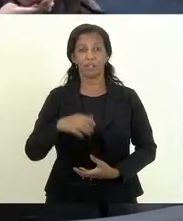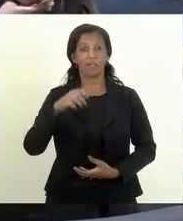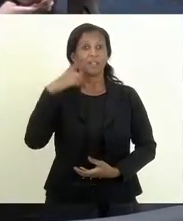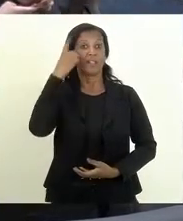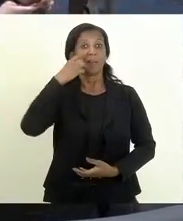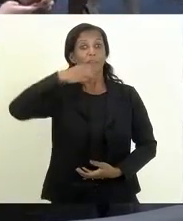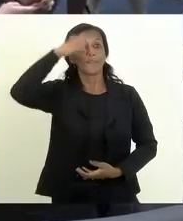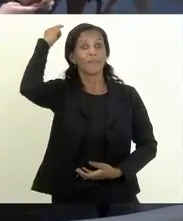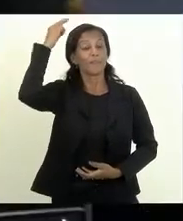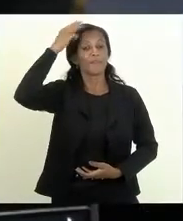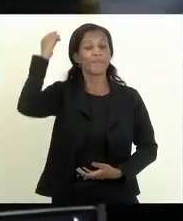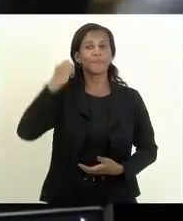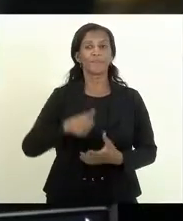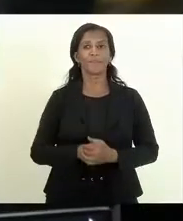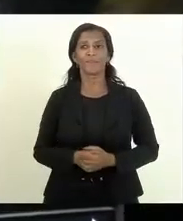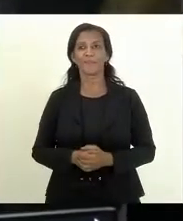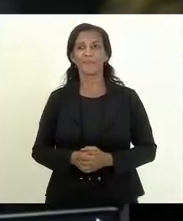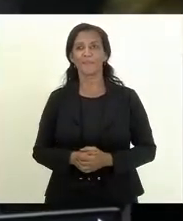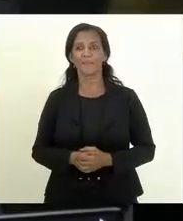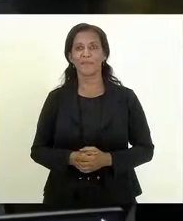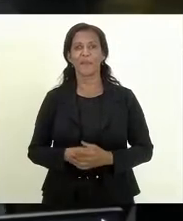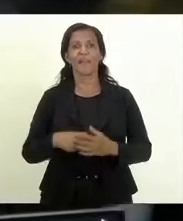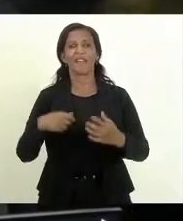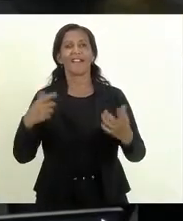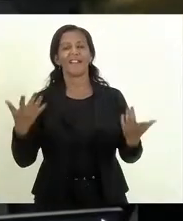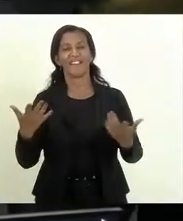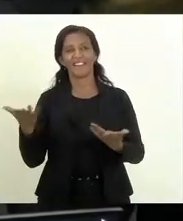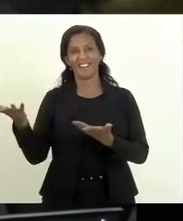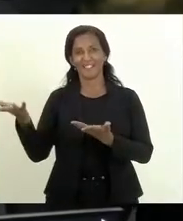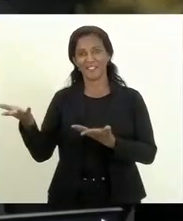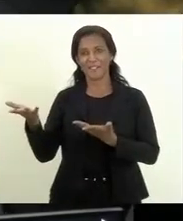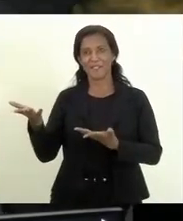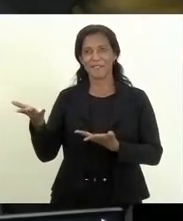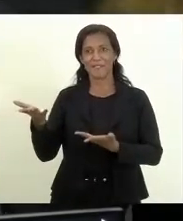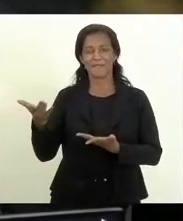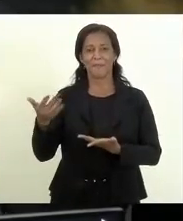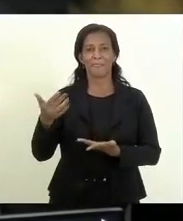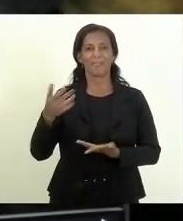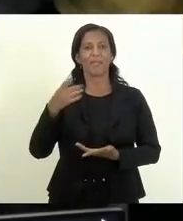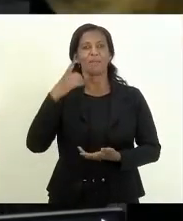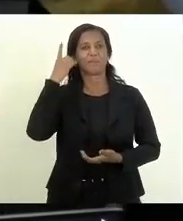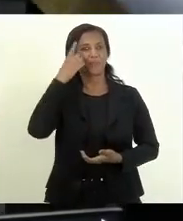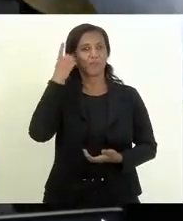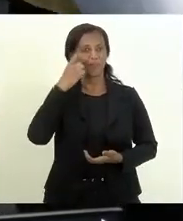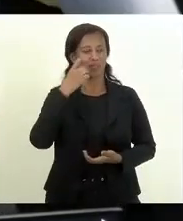presidente, eu fui incitado pela belíssima fala da deputada Marta Rocha.